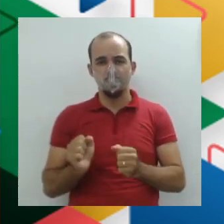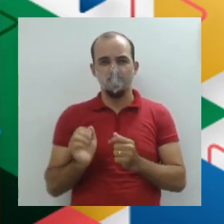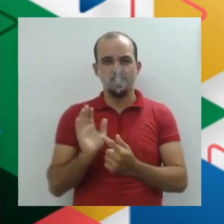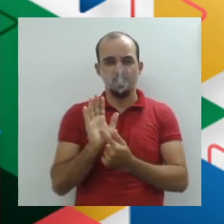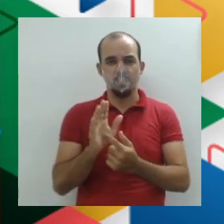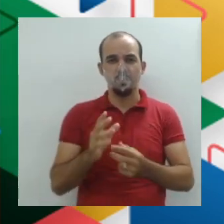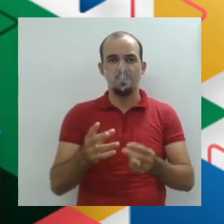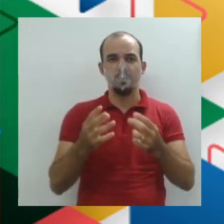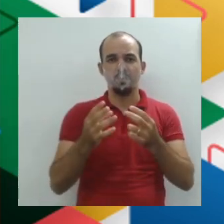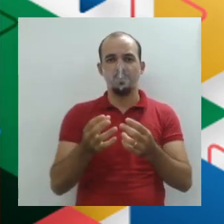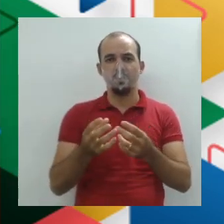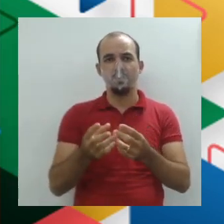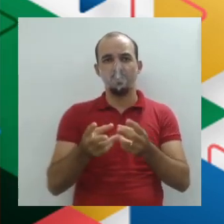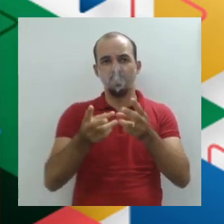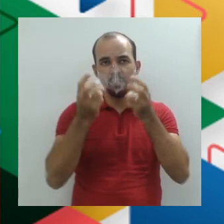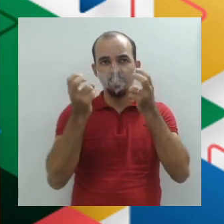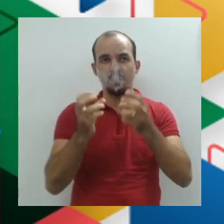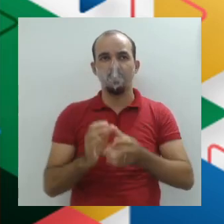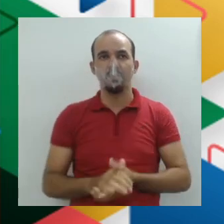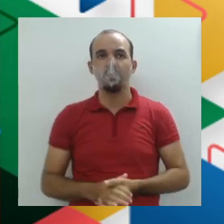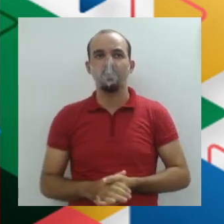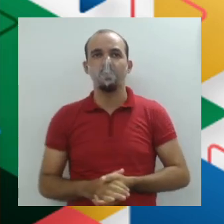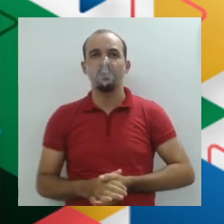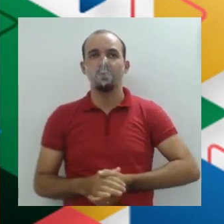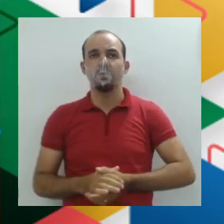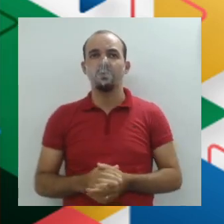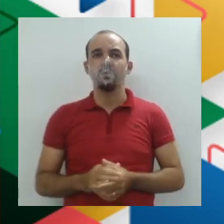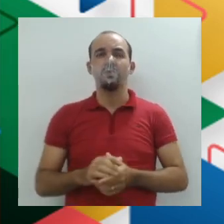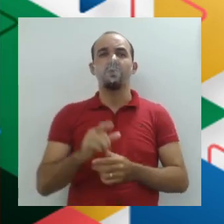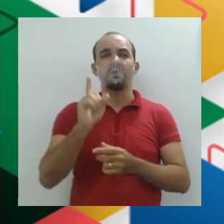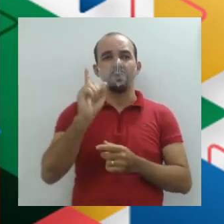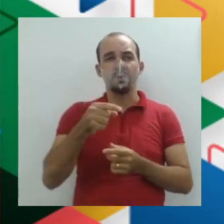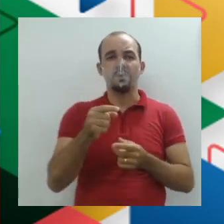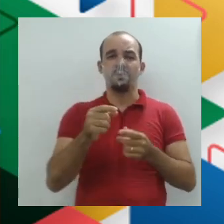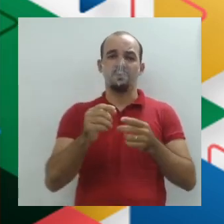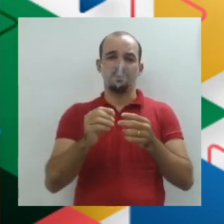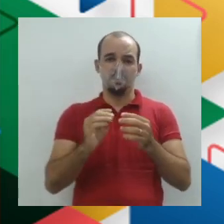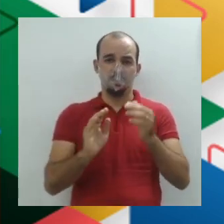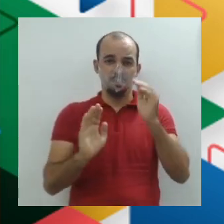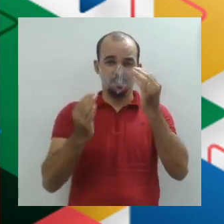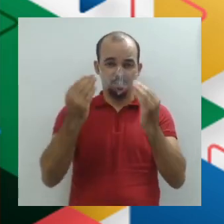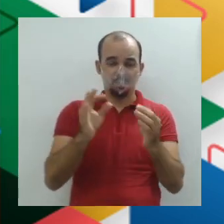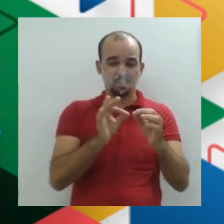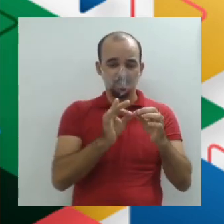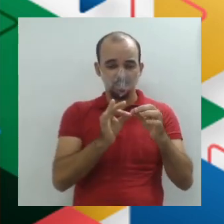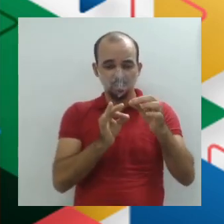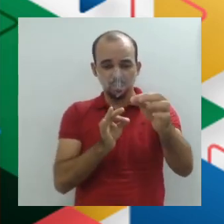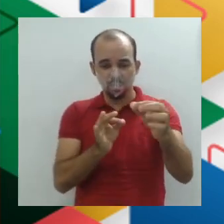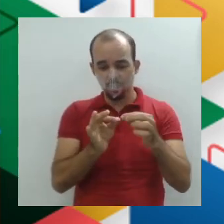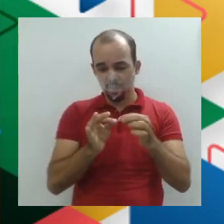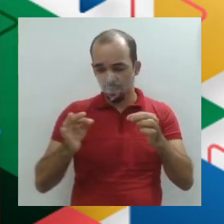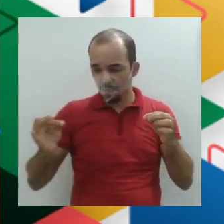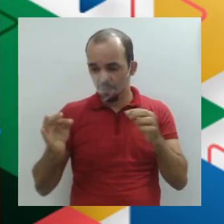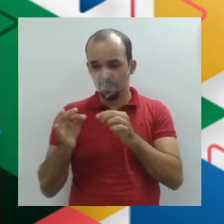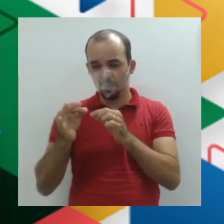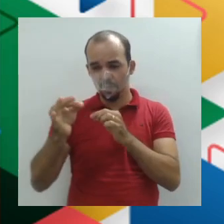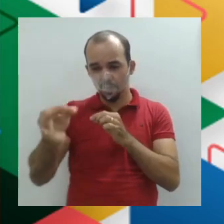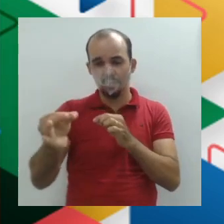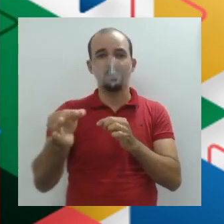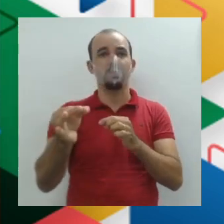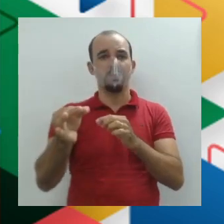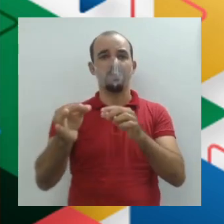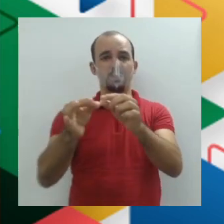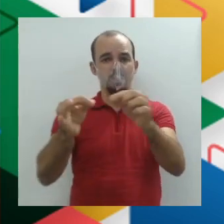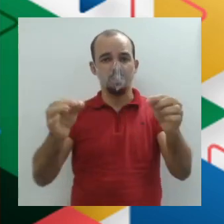bem. Razões trigonométricas são razões estabelecidas entre as medidas dos lados de um triângulo retângulo. Olha aí,